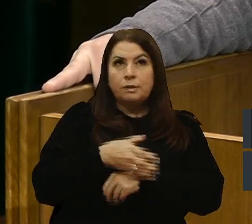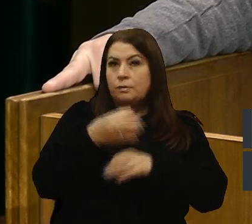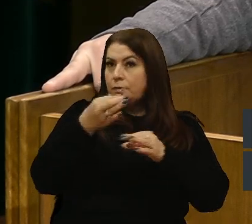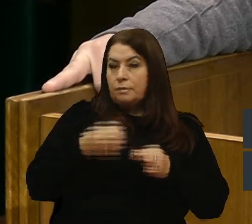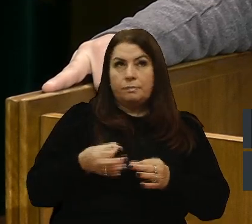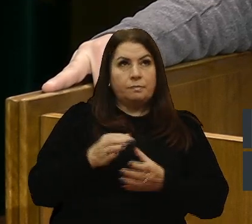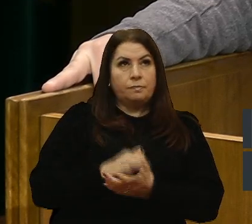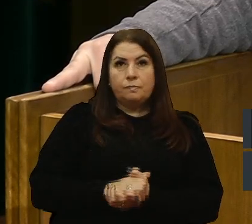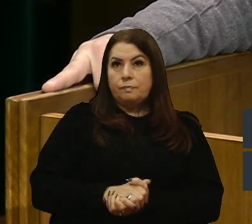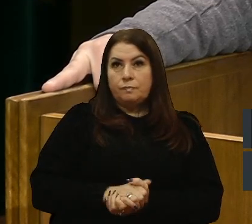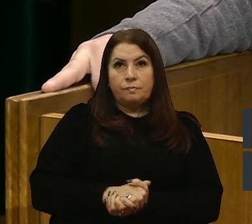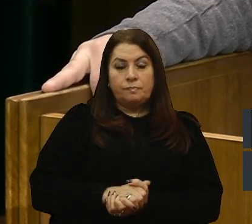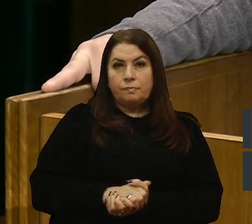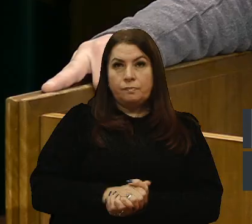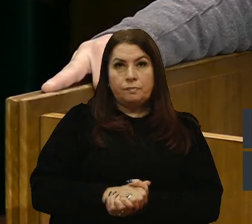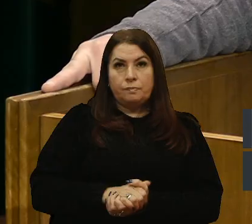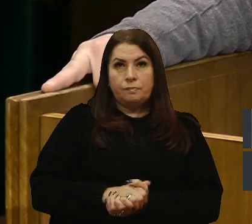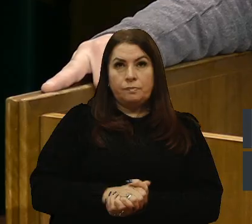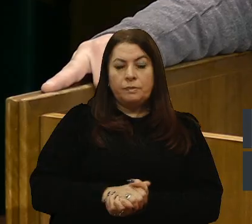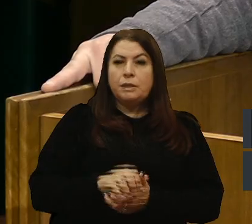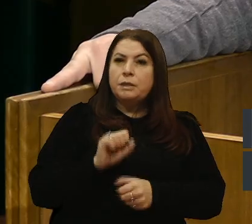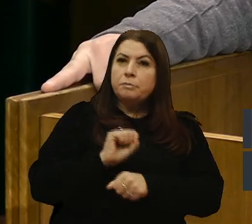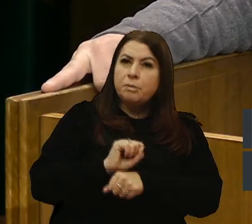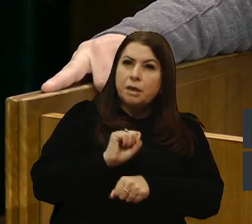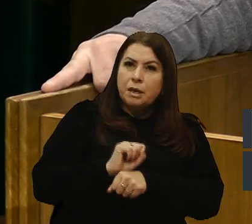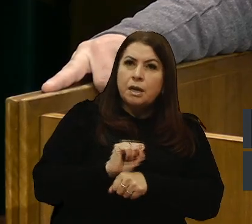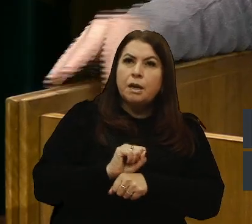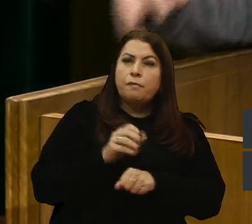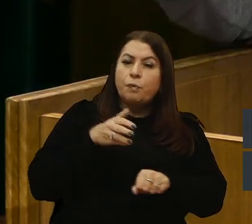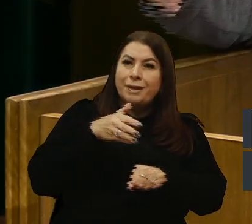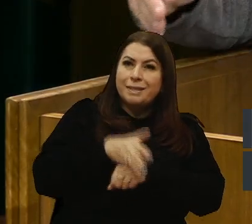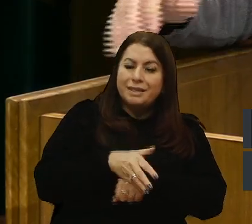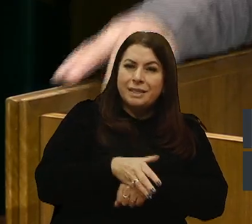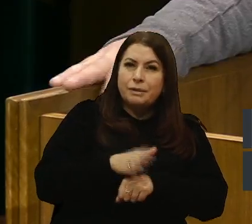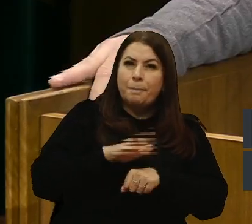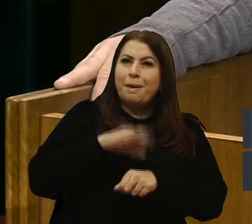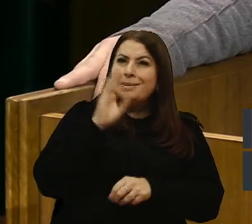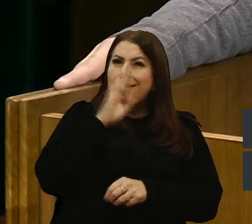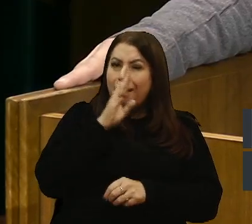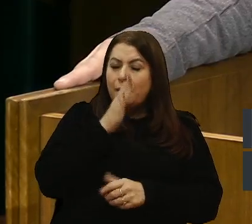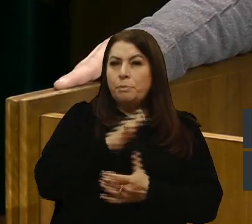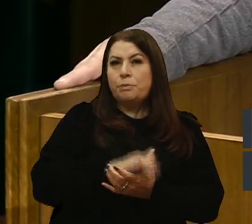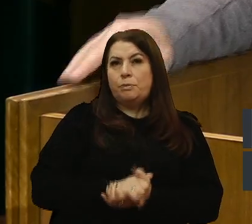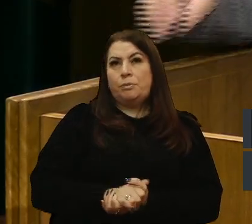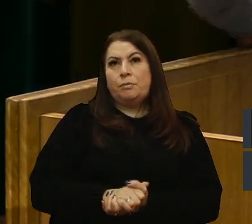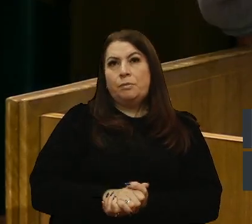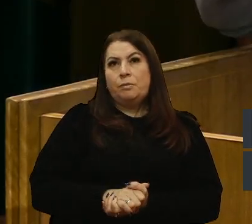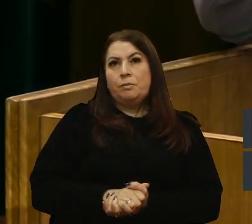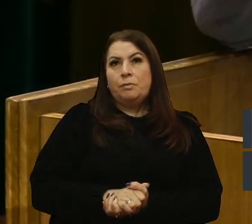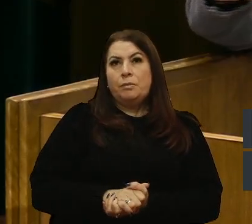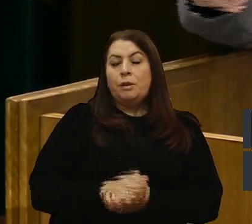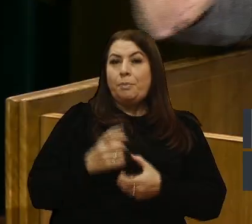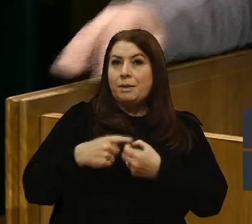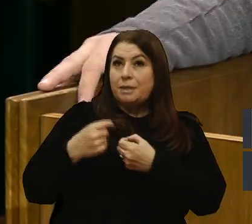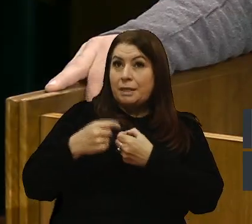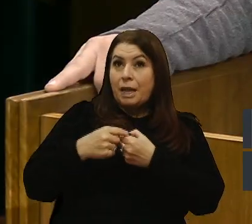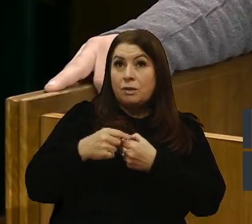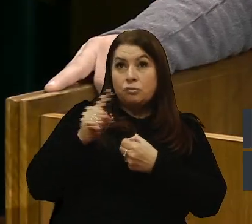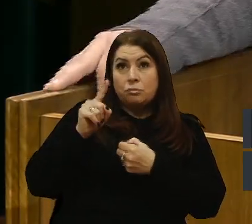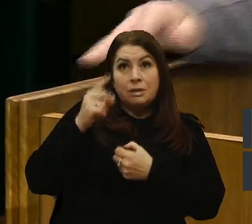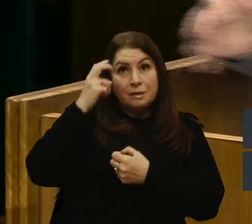adequado, que tanto esperava um acesso mais rápido, uma cidade